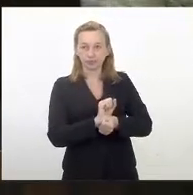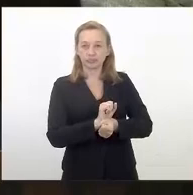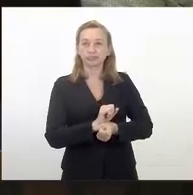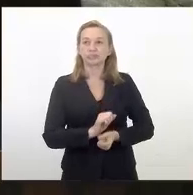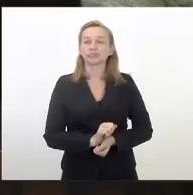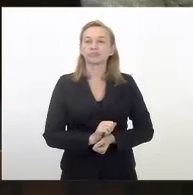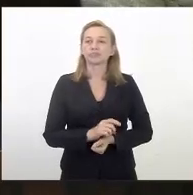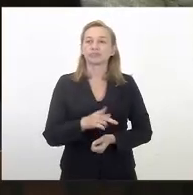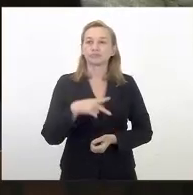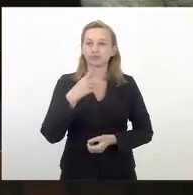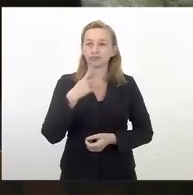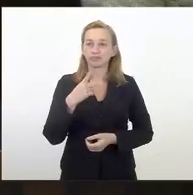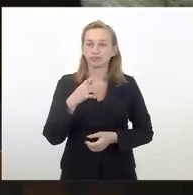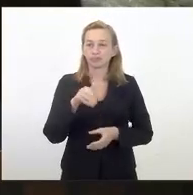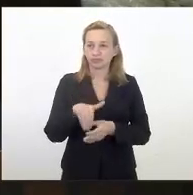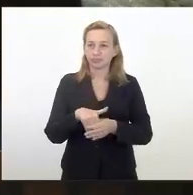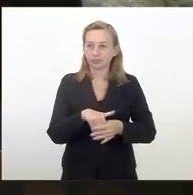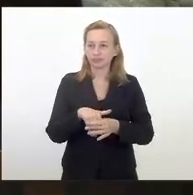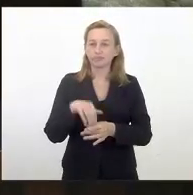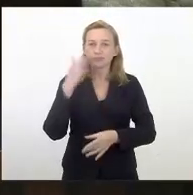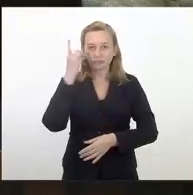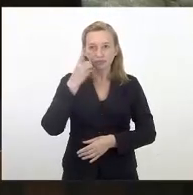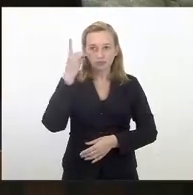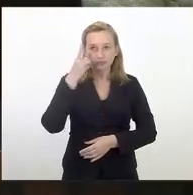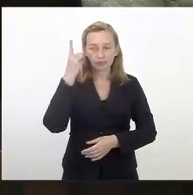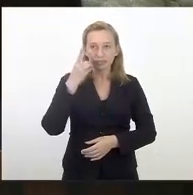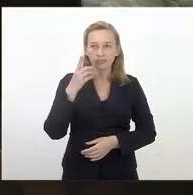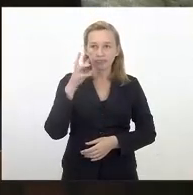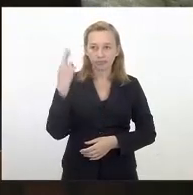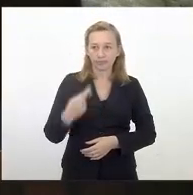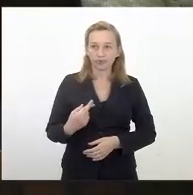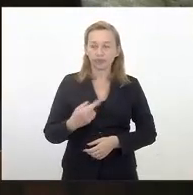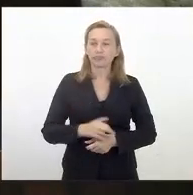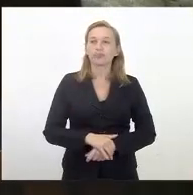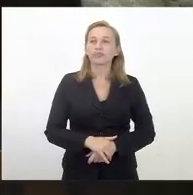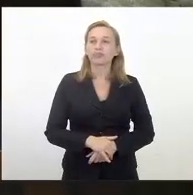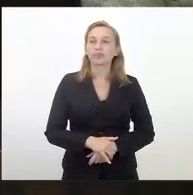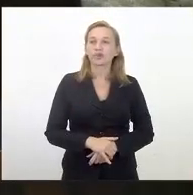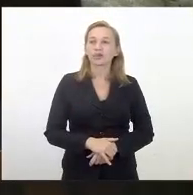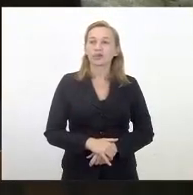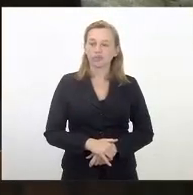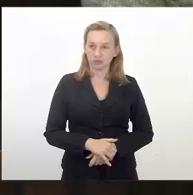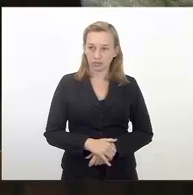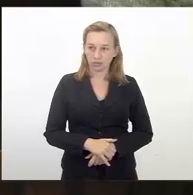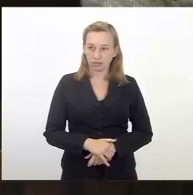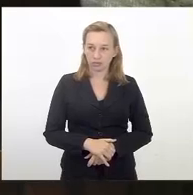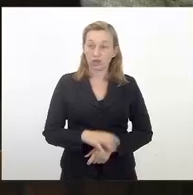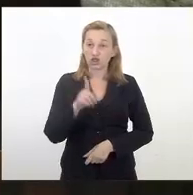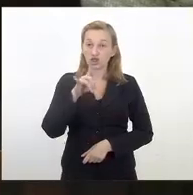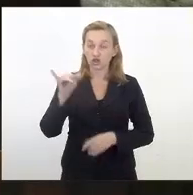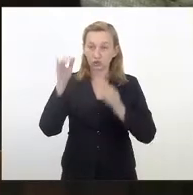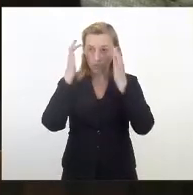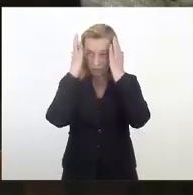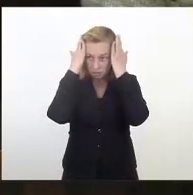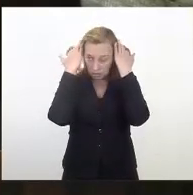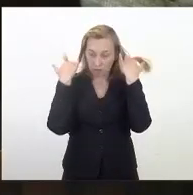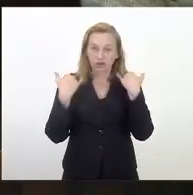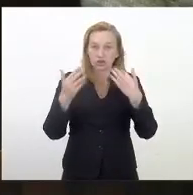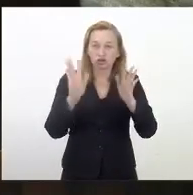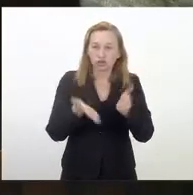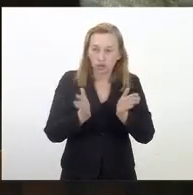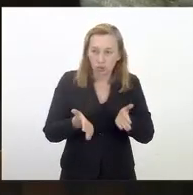da declaração de voto a deputada A Renata é no dia de hoje nós temos